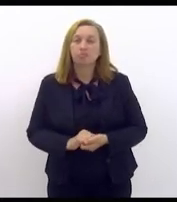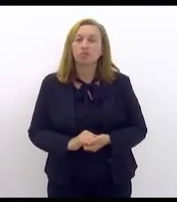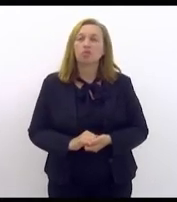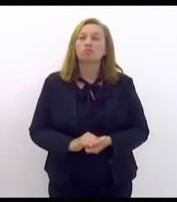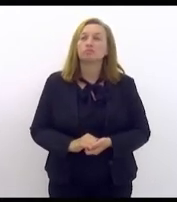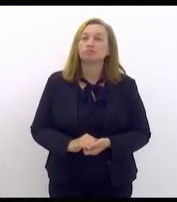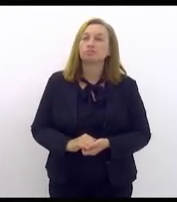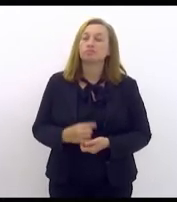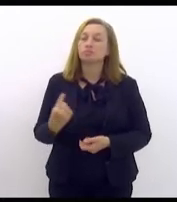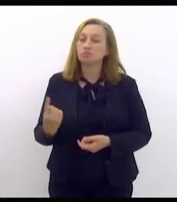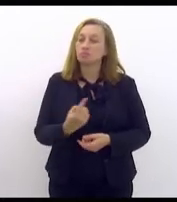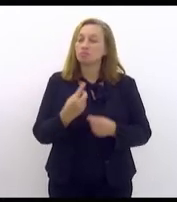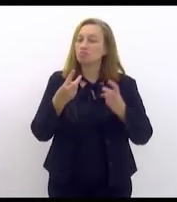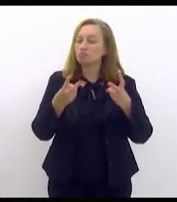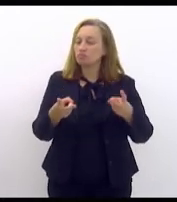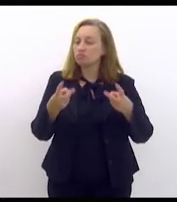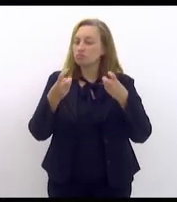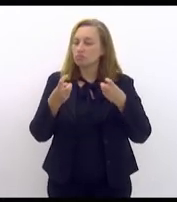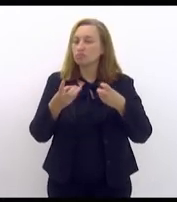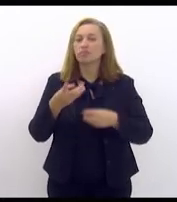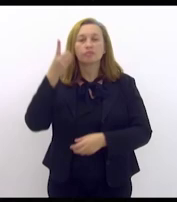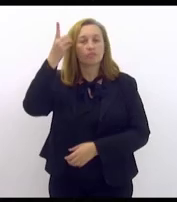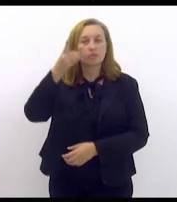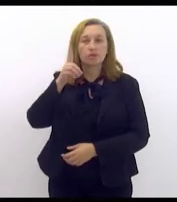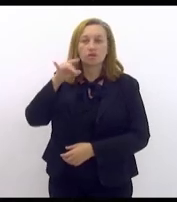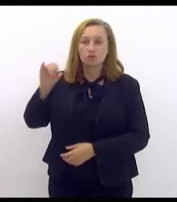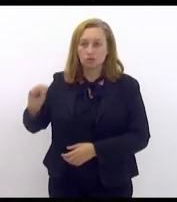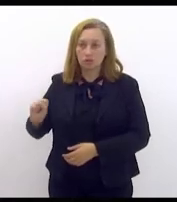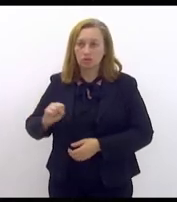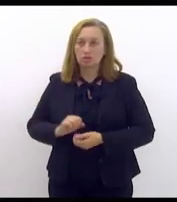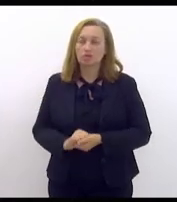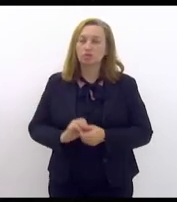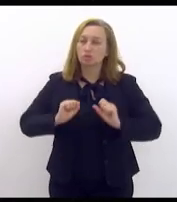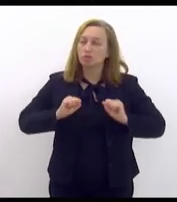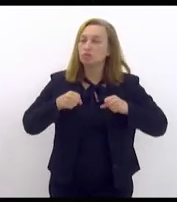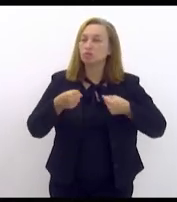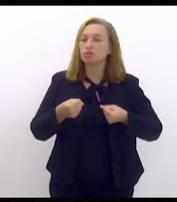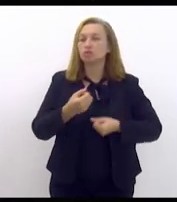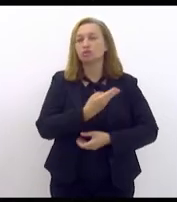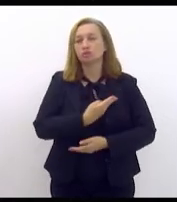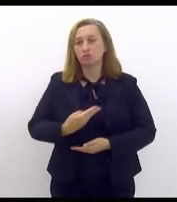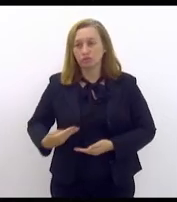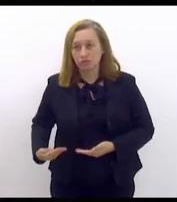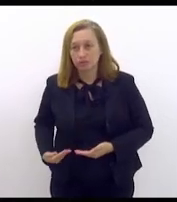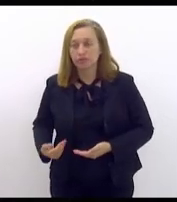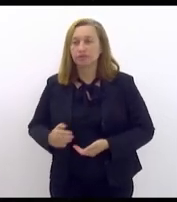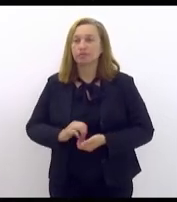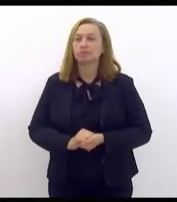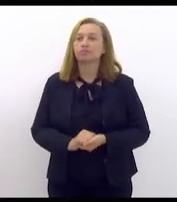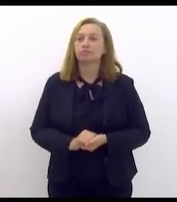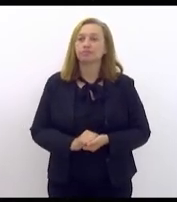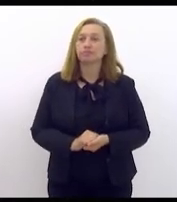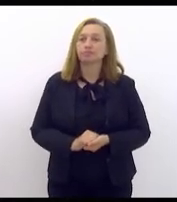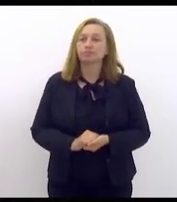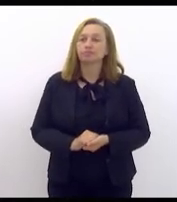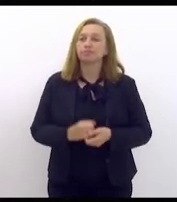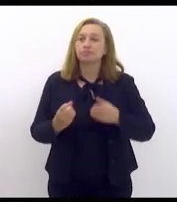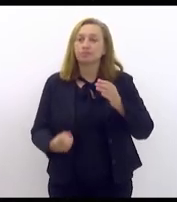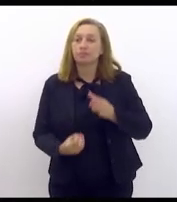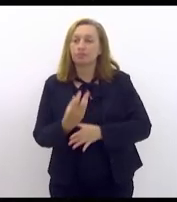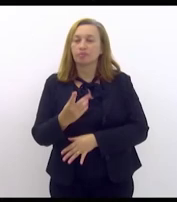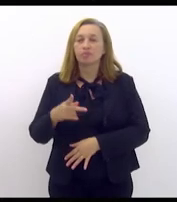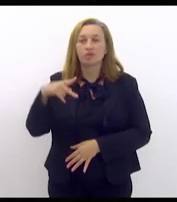estamos observando, deputado Dionísio, os esforços do governador em promover as políticas